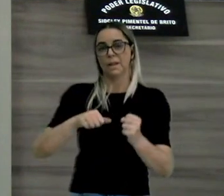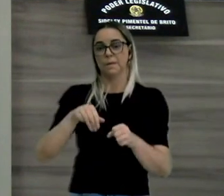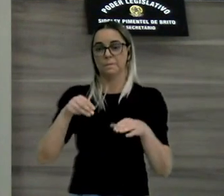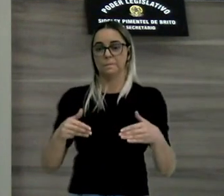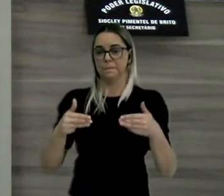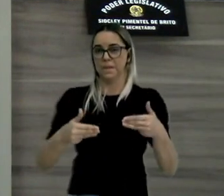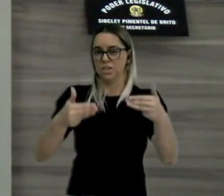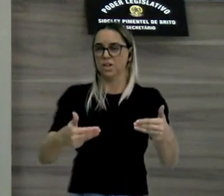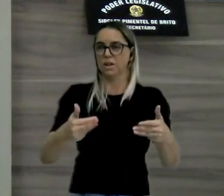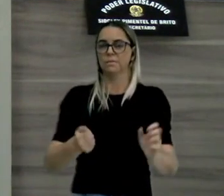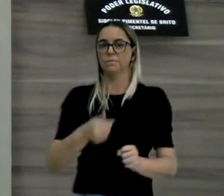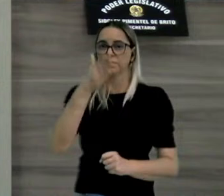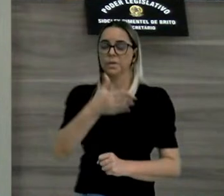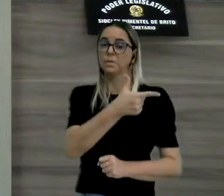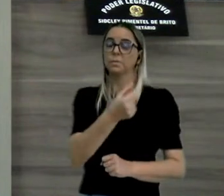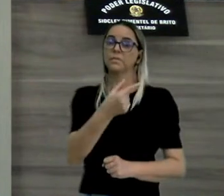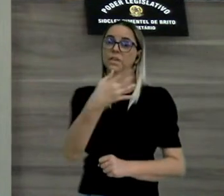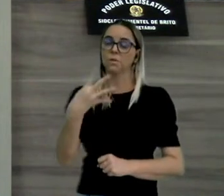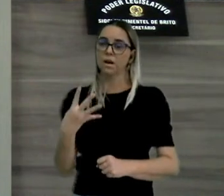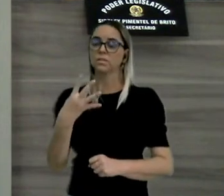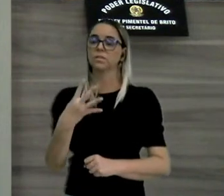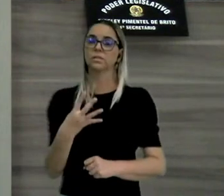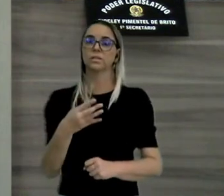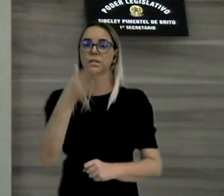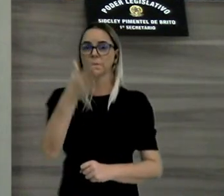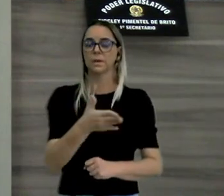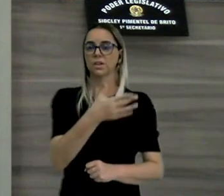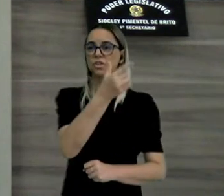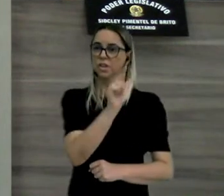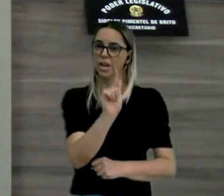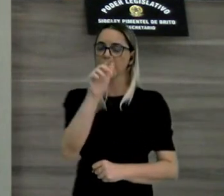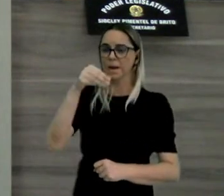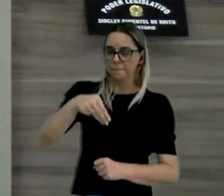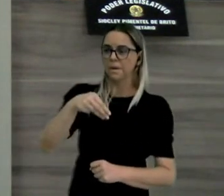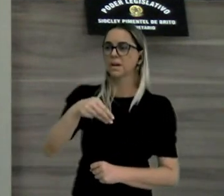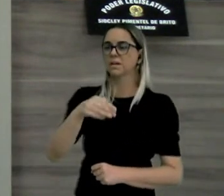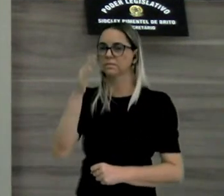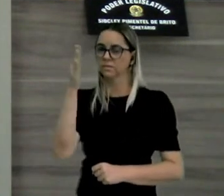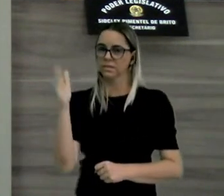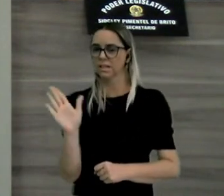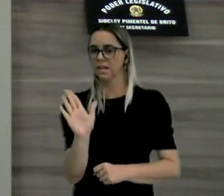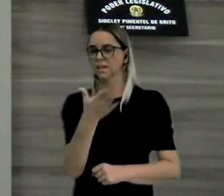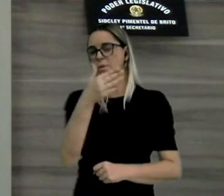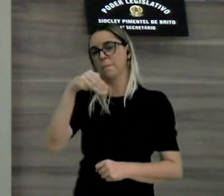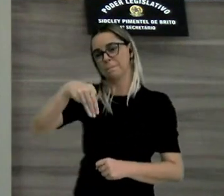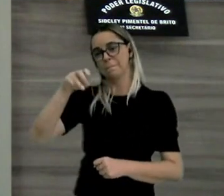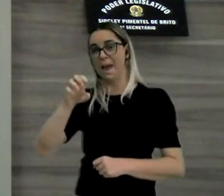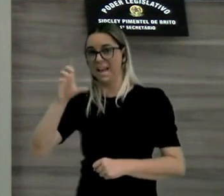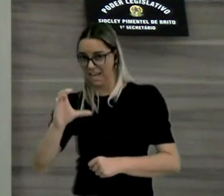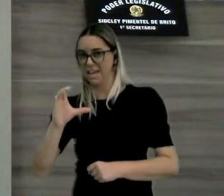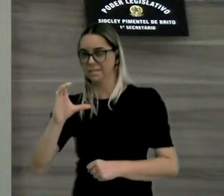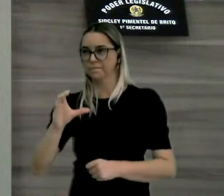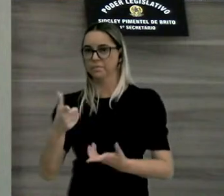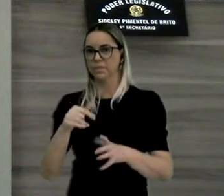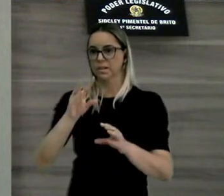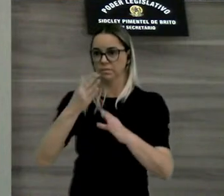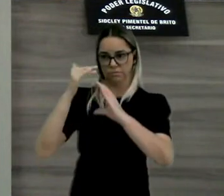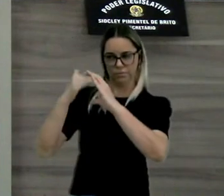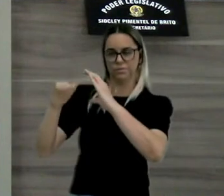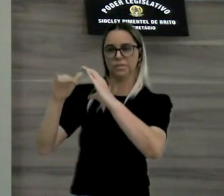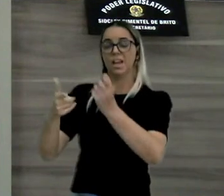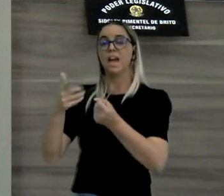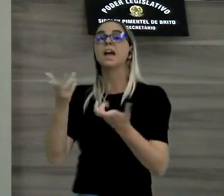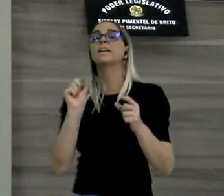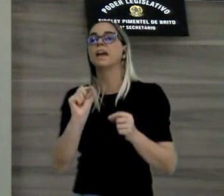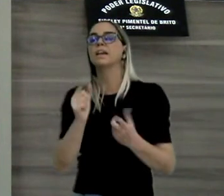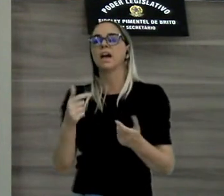130/2021 astec bar gmgm TRC ao Senor EV Marinho da Silva Câmara